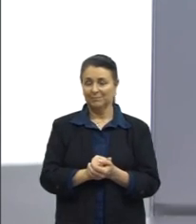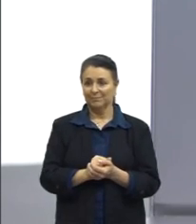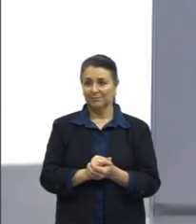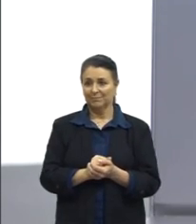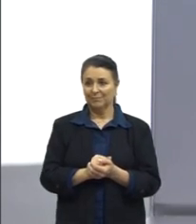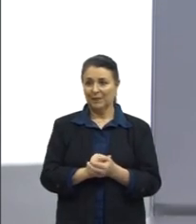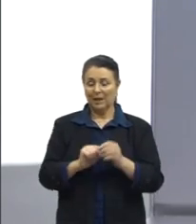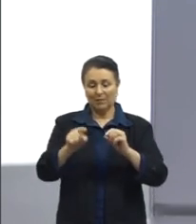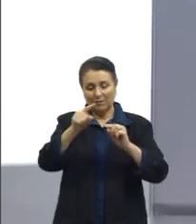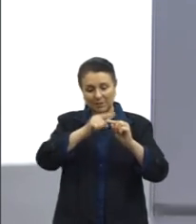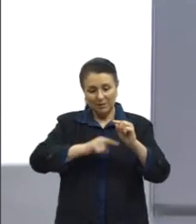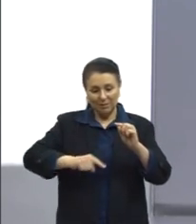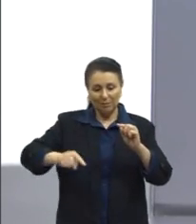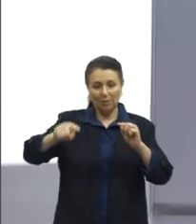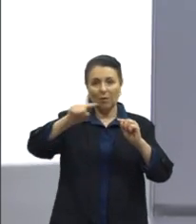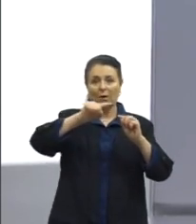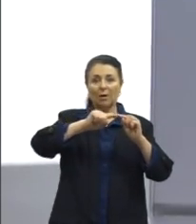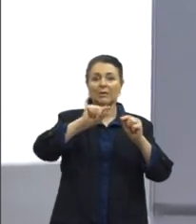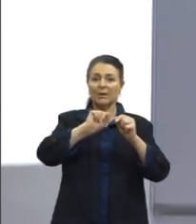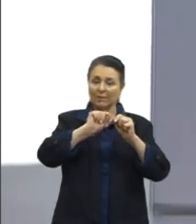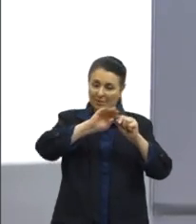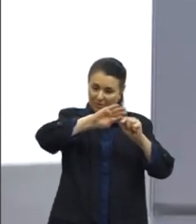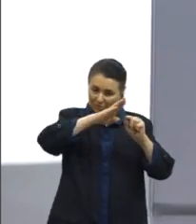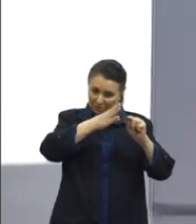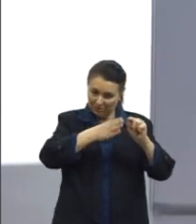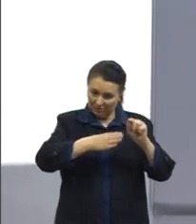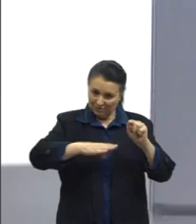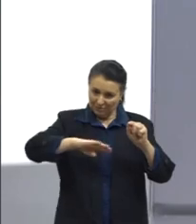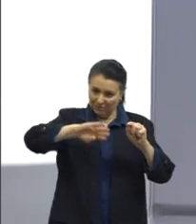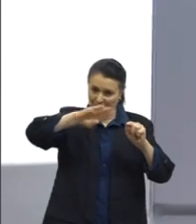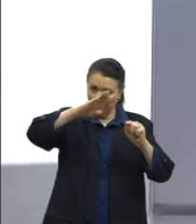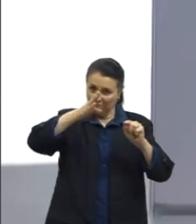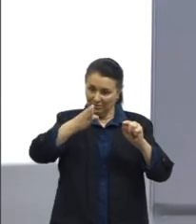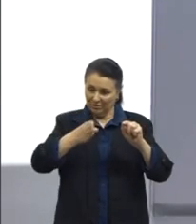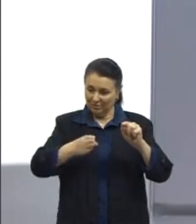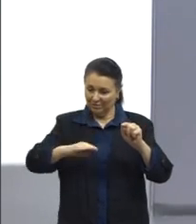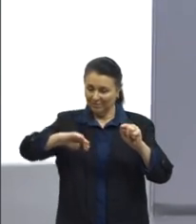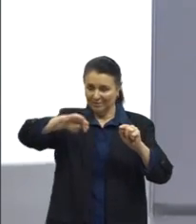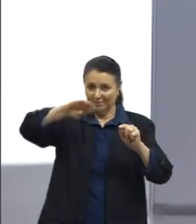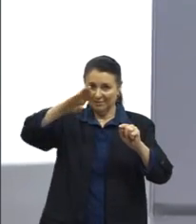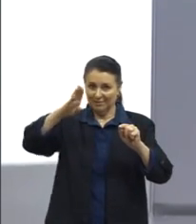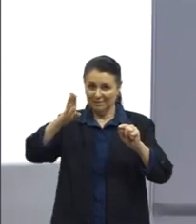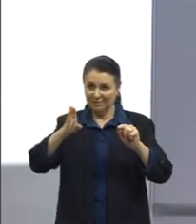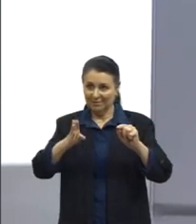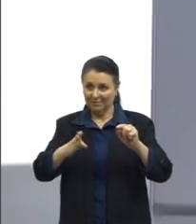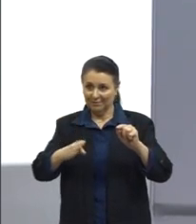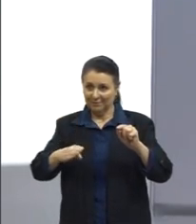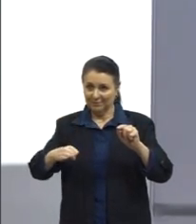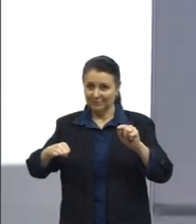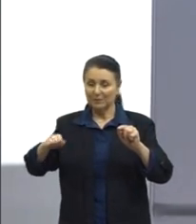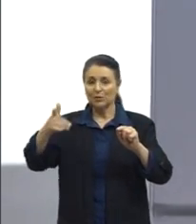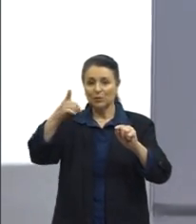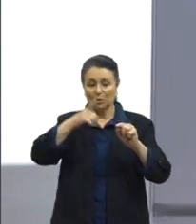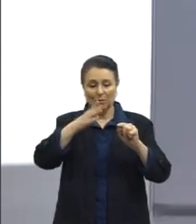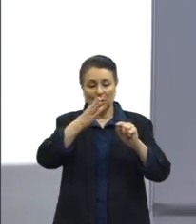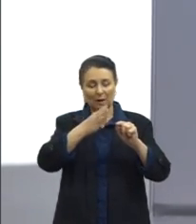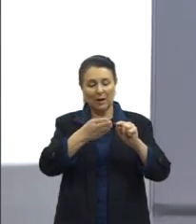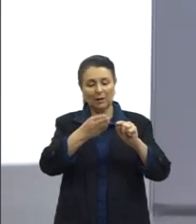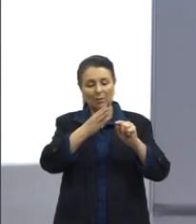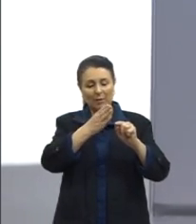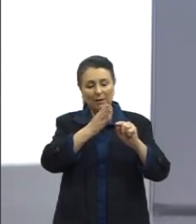e ele vai ficar infinitamente né fazendo esse movimento aqui se a gente deixar ele vai ficar indo e iniciando novamente